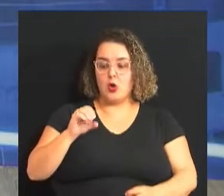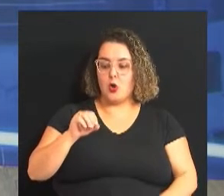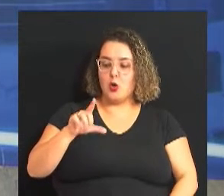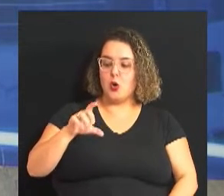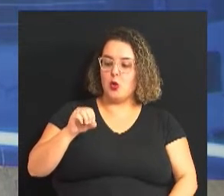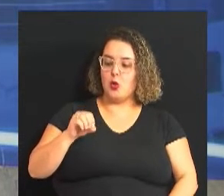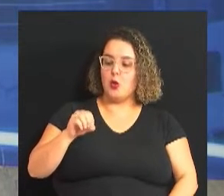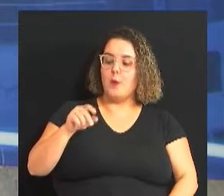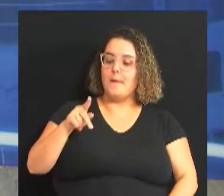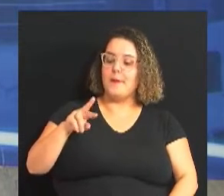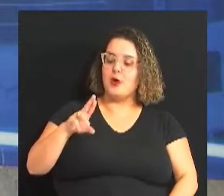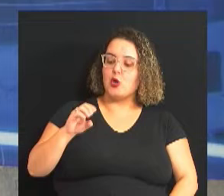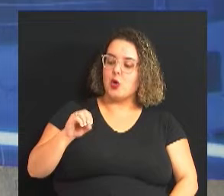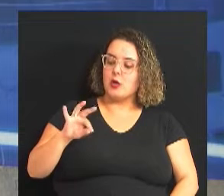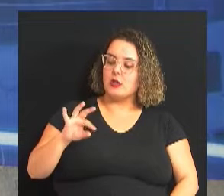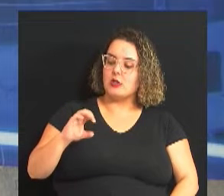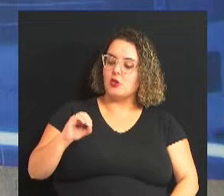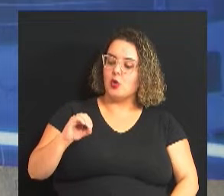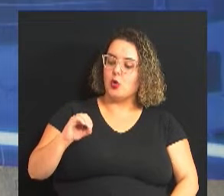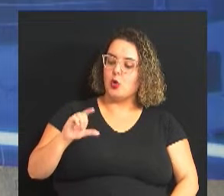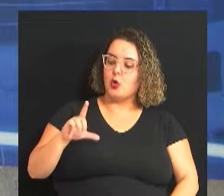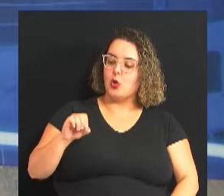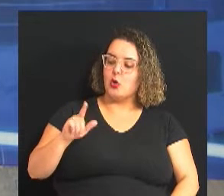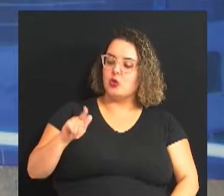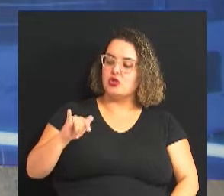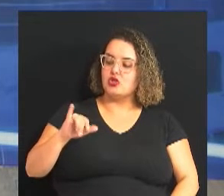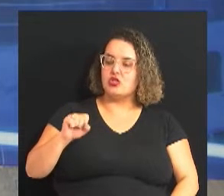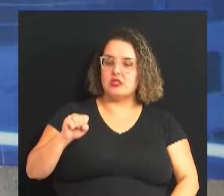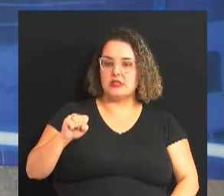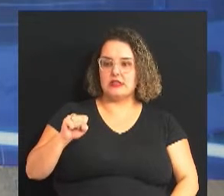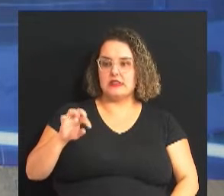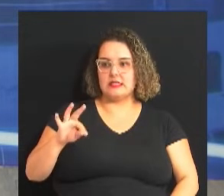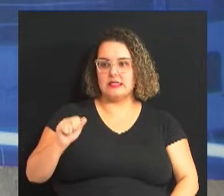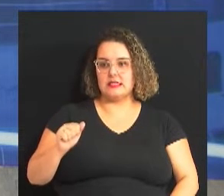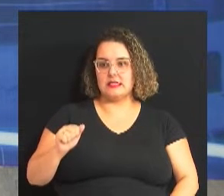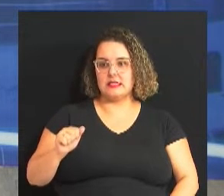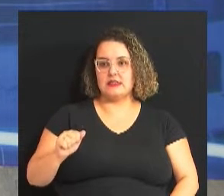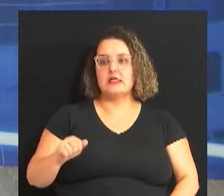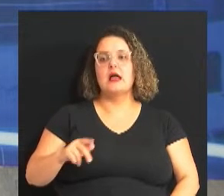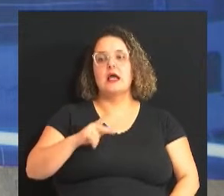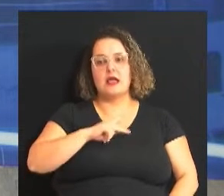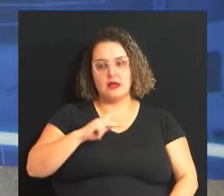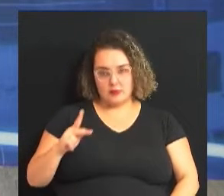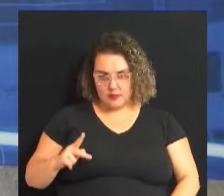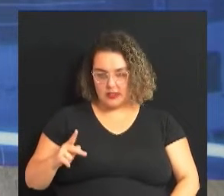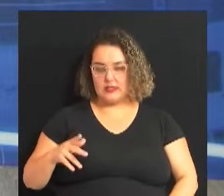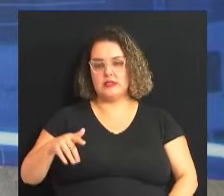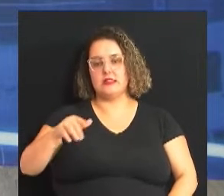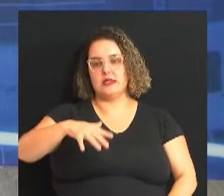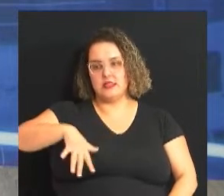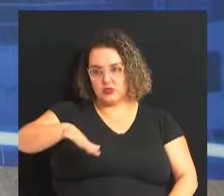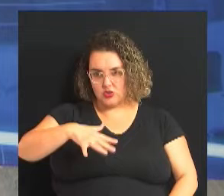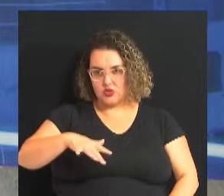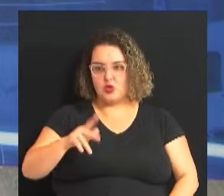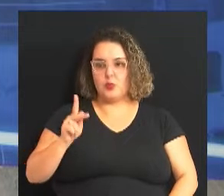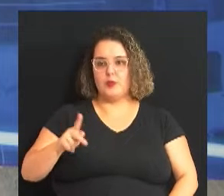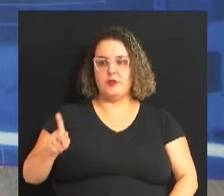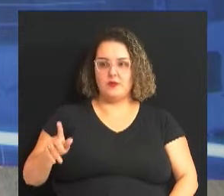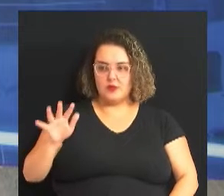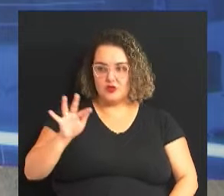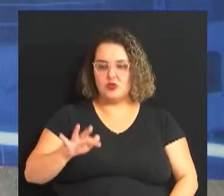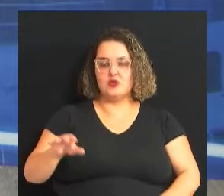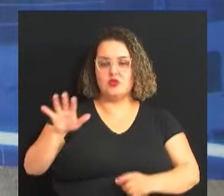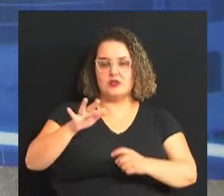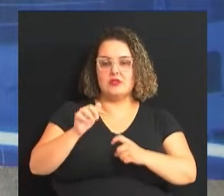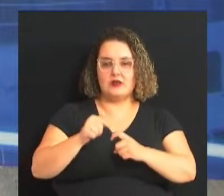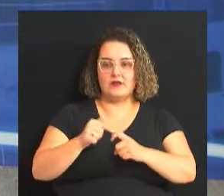coloproctologista e ex-presidente da Sociedade Brasileira de Coloproctologia e professor da Faculdade de Medicina